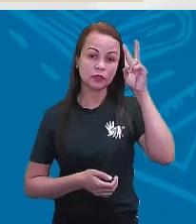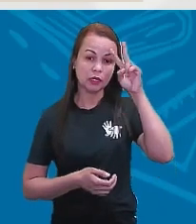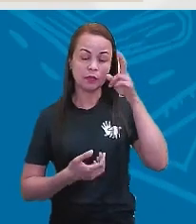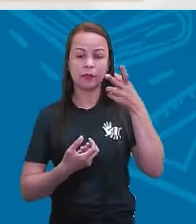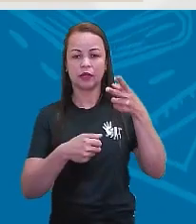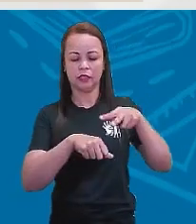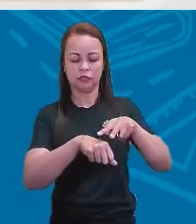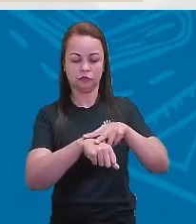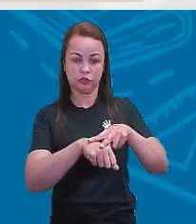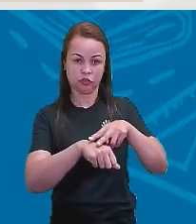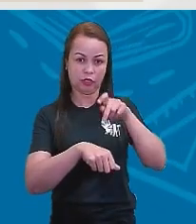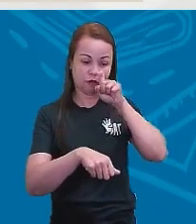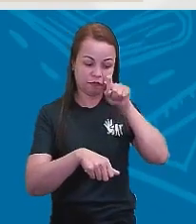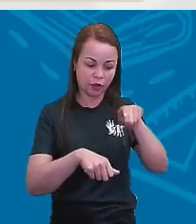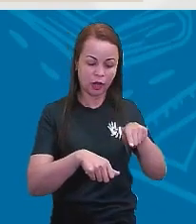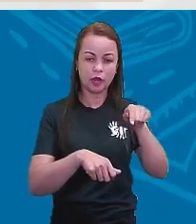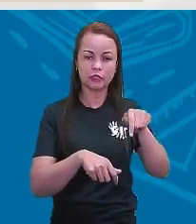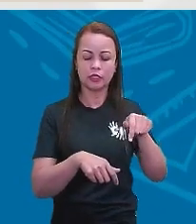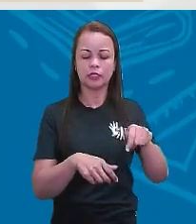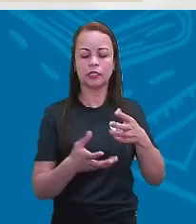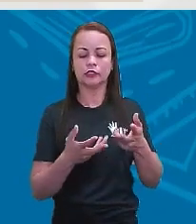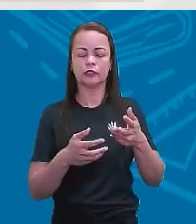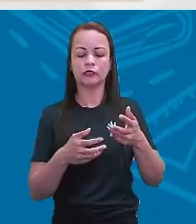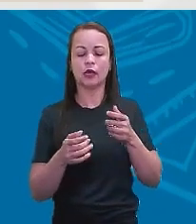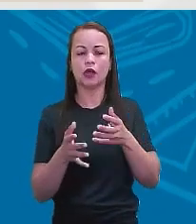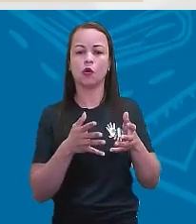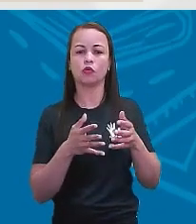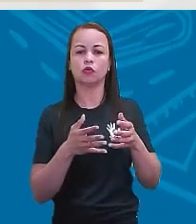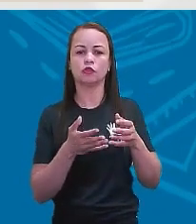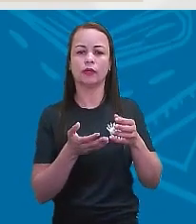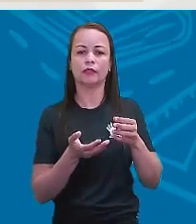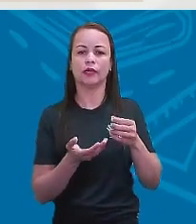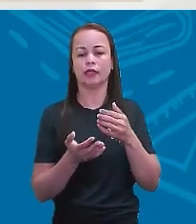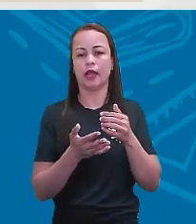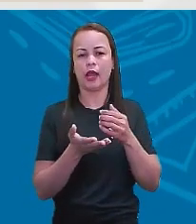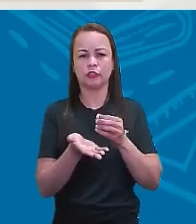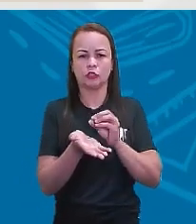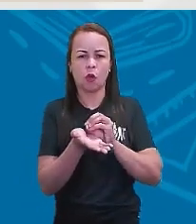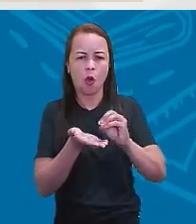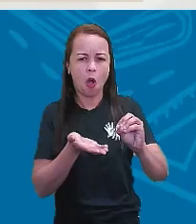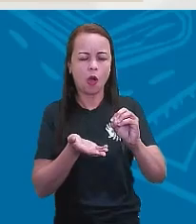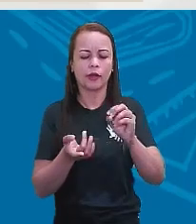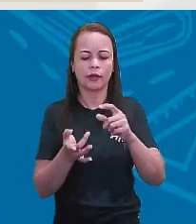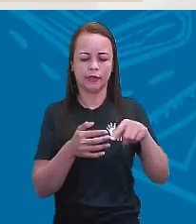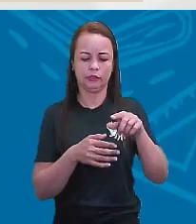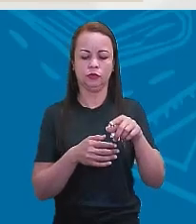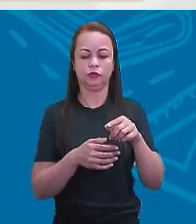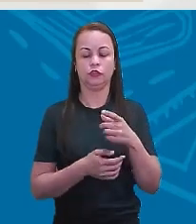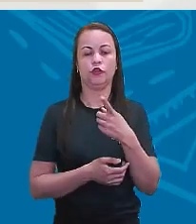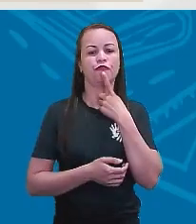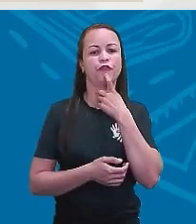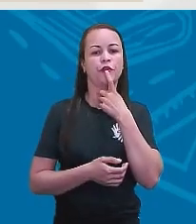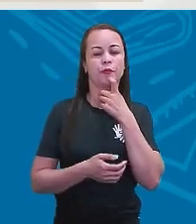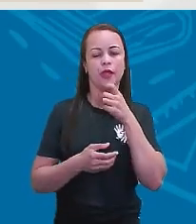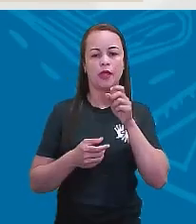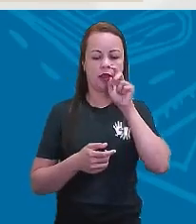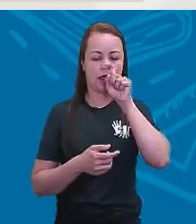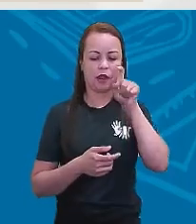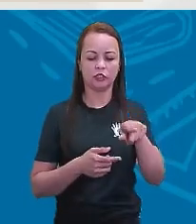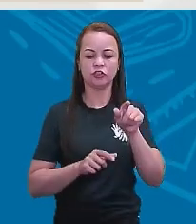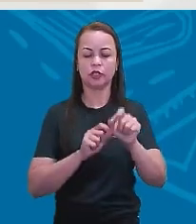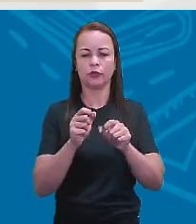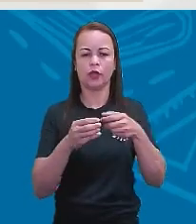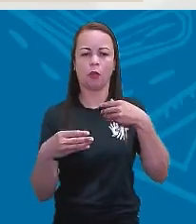lixeira verde são esses materiais orgânicos. A lixeira vermelha são ali, ó,